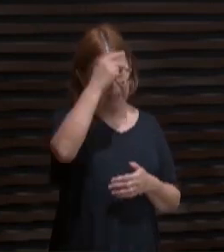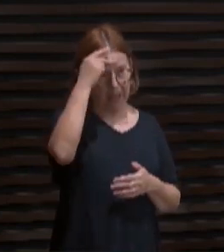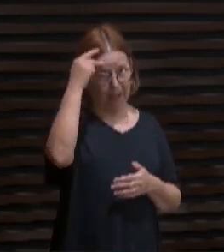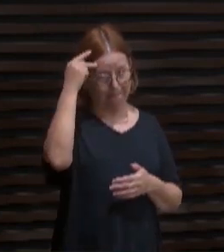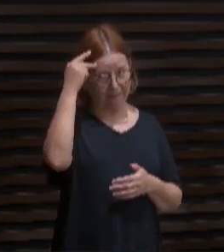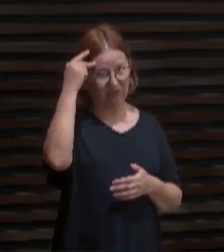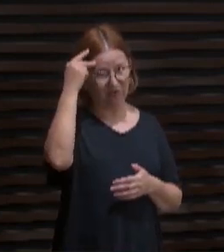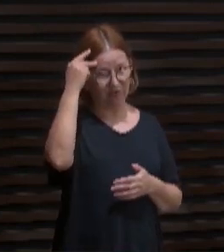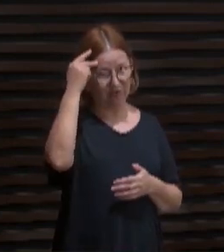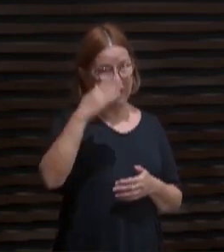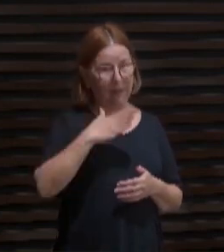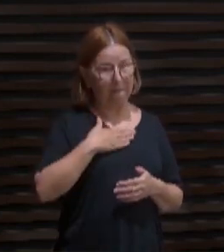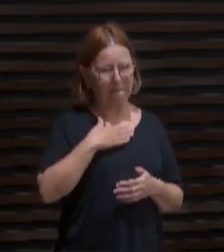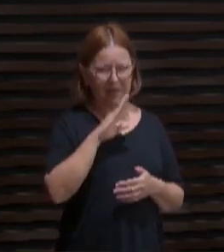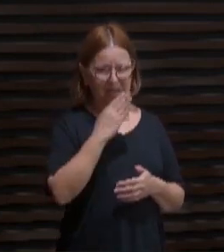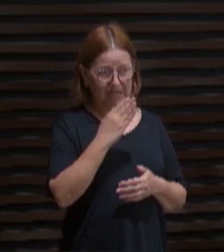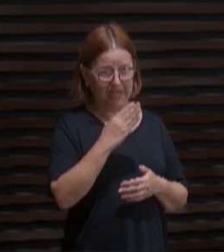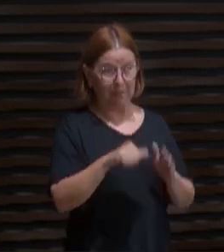minha.